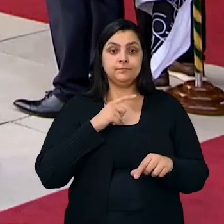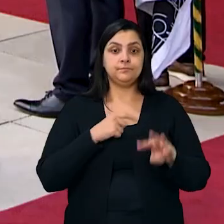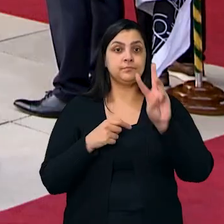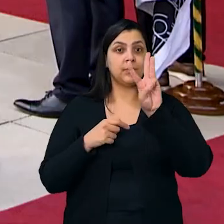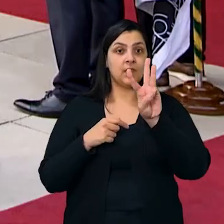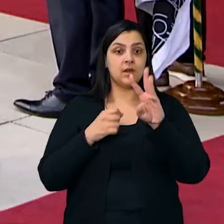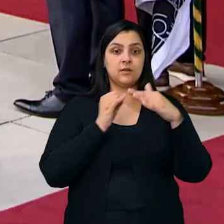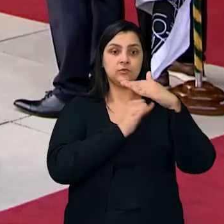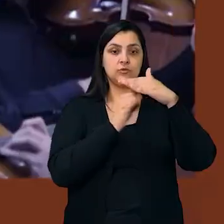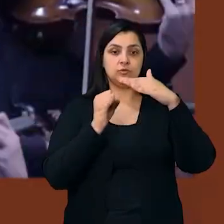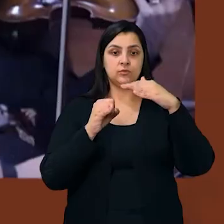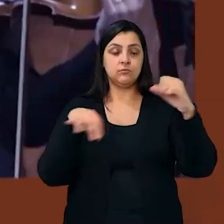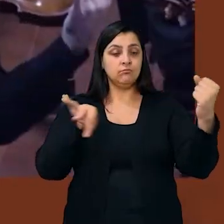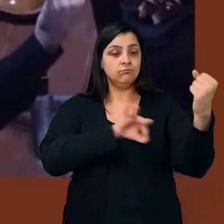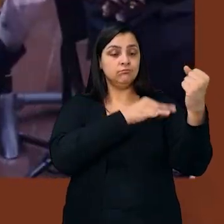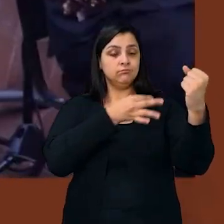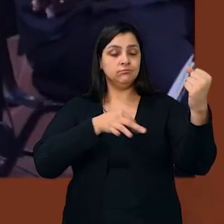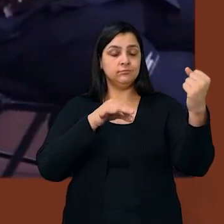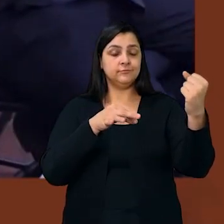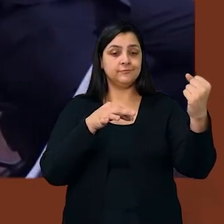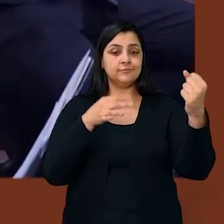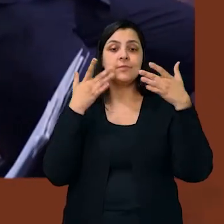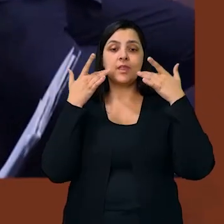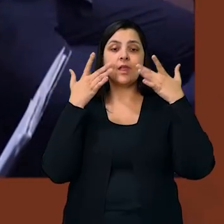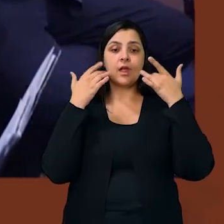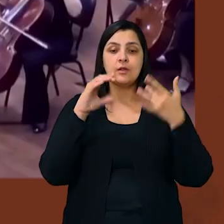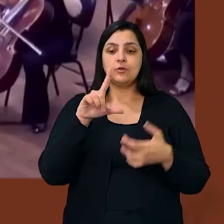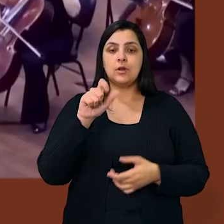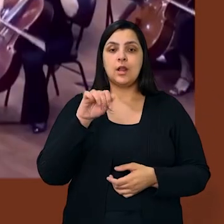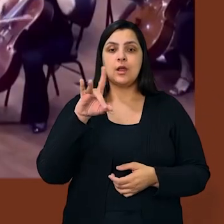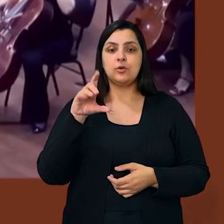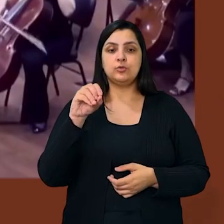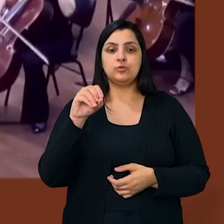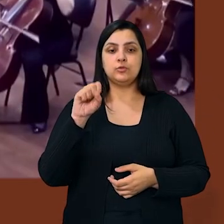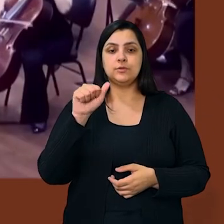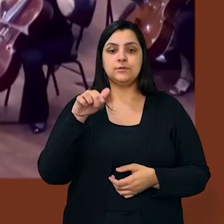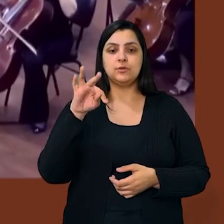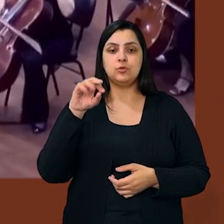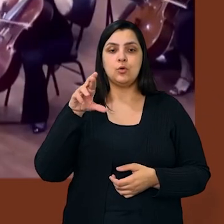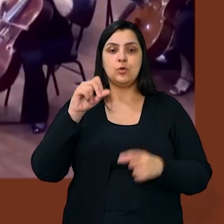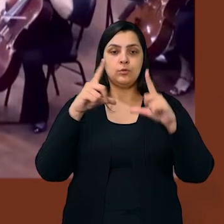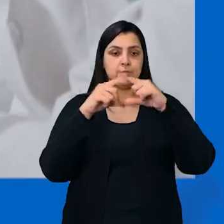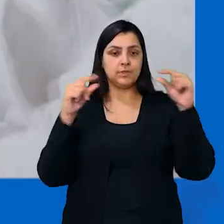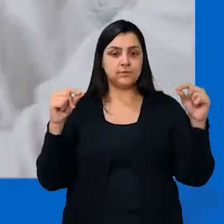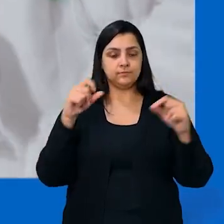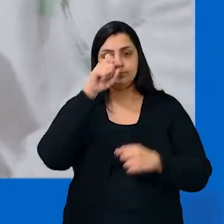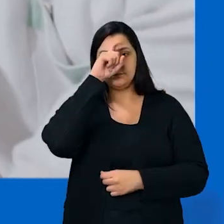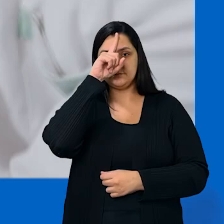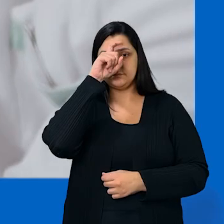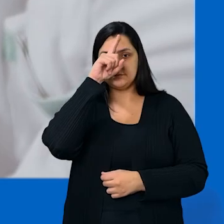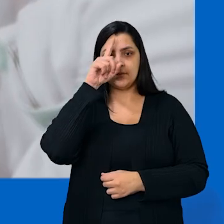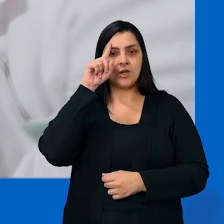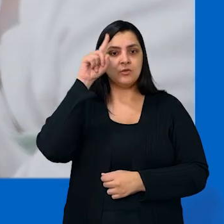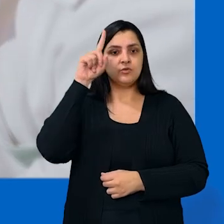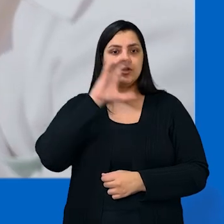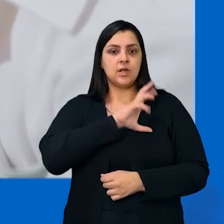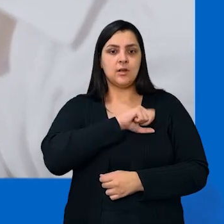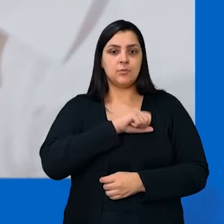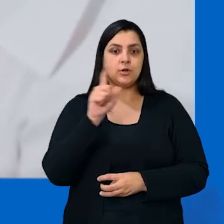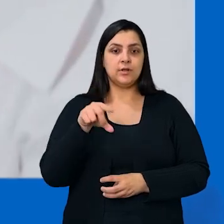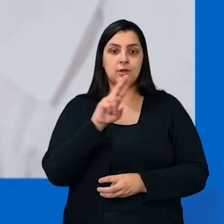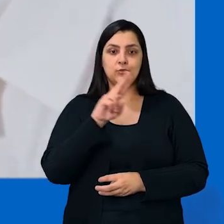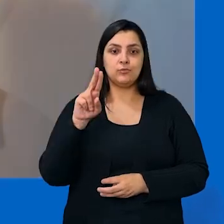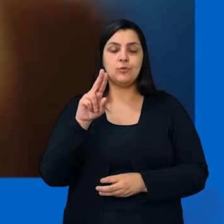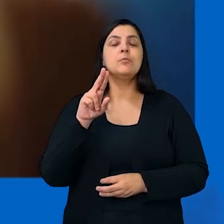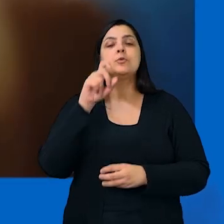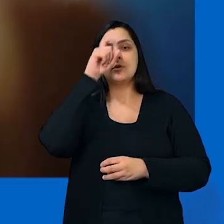3 instituições: a Orquestra Sinfônica do Teatro Nacional Cláudio Santoro, de Brasília, o Hospital de Amor, como é chamado